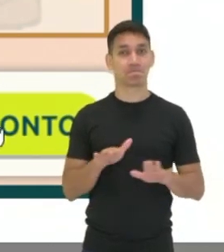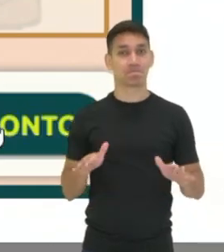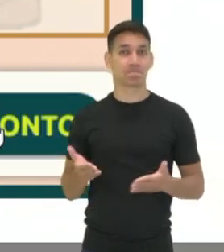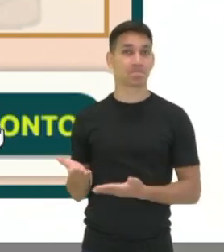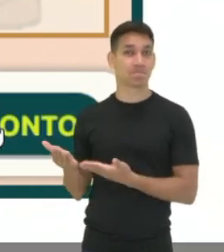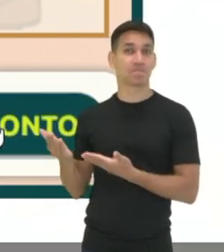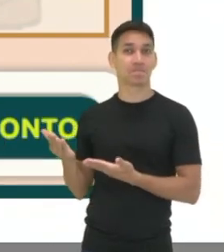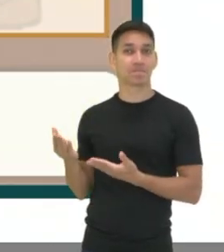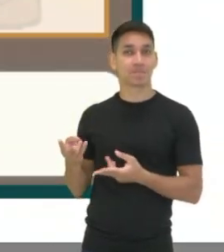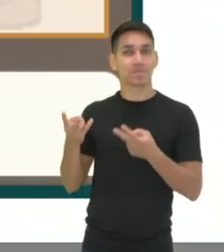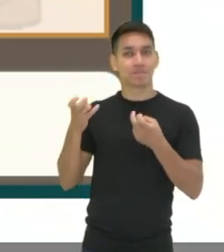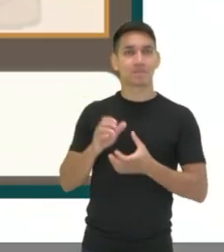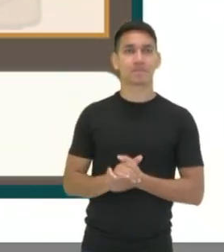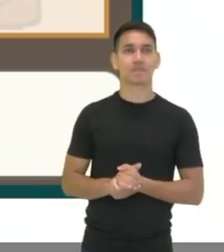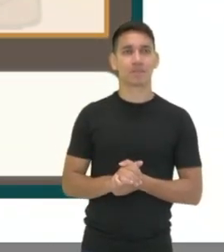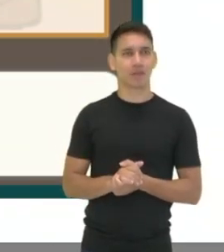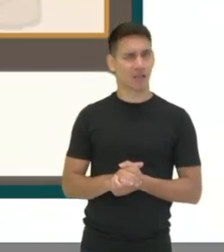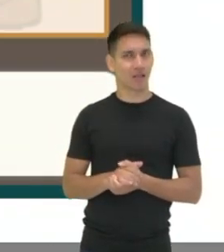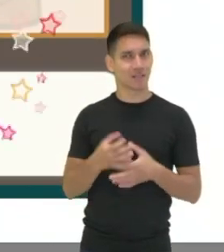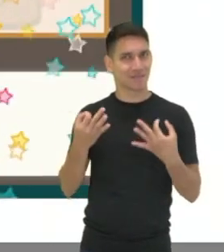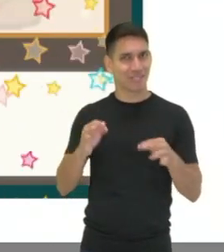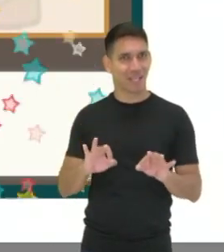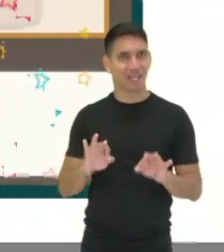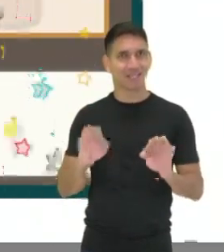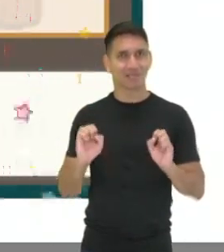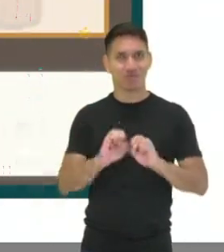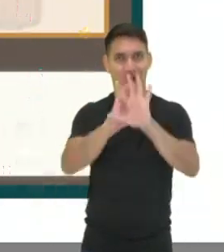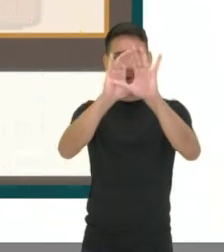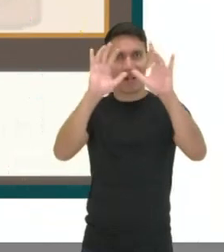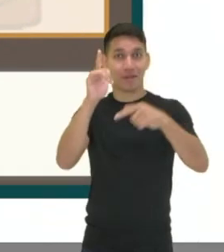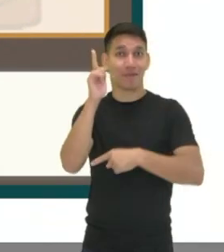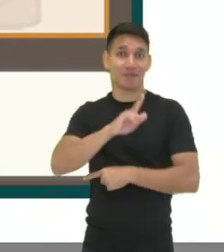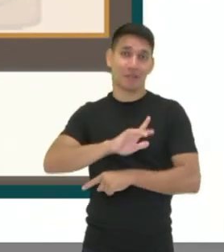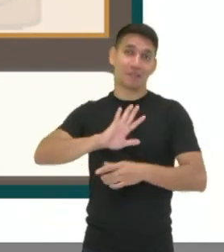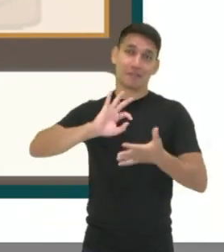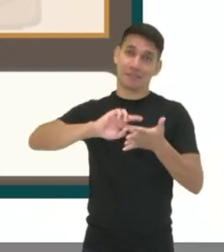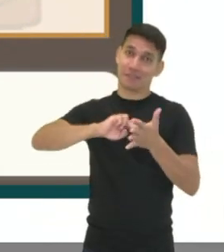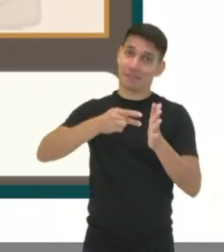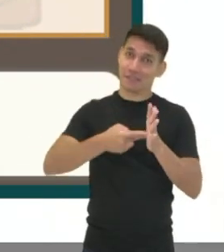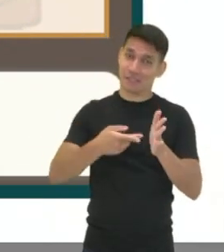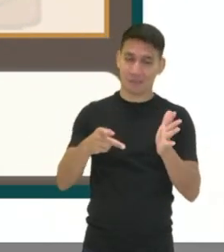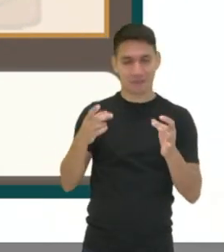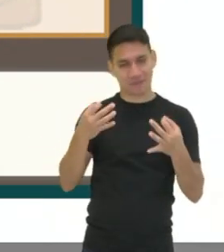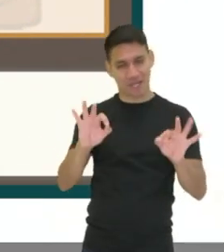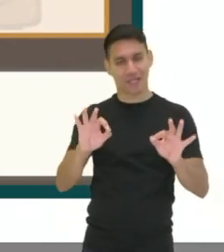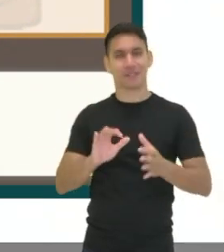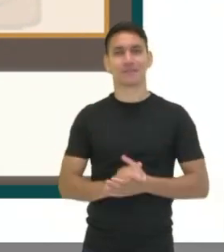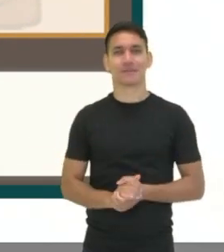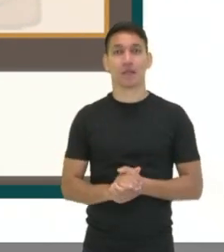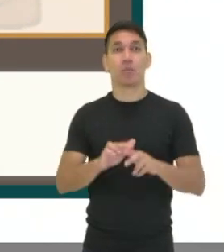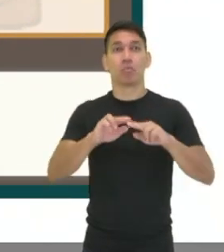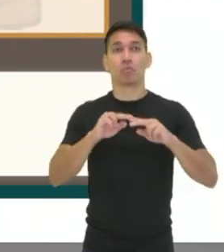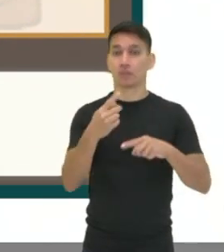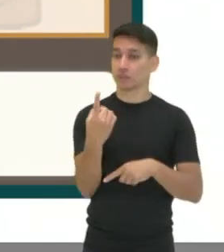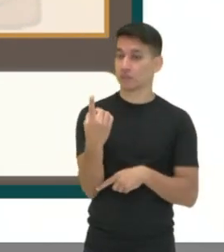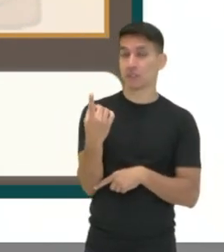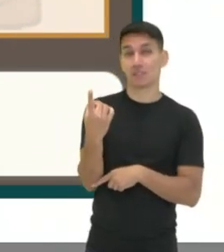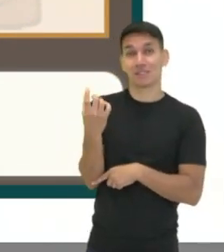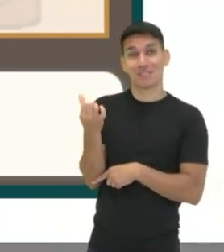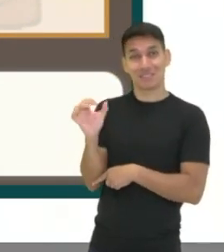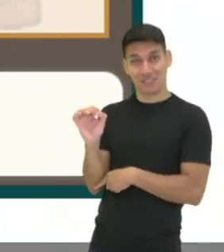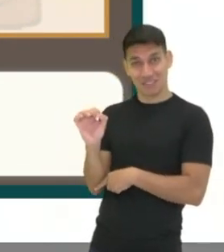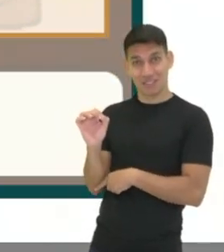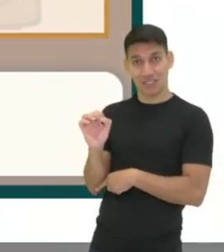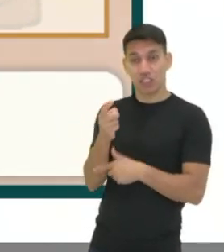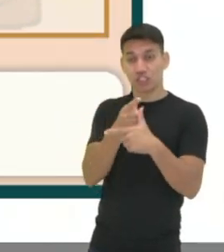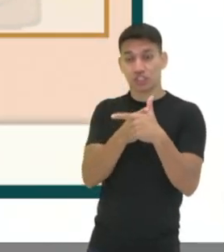Então, olha só, vamos ver se deu certo. Isso, choveu estrelinha, né? Então, deu certinho. Então, 160 divididos por 4 vai dar 40. E assim